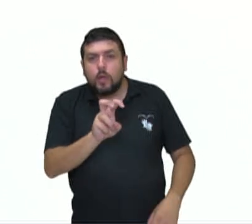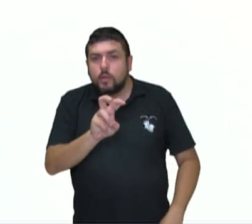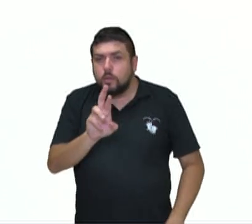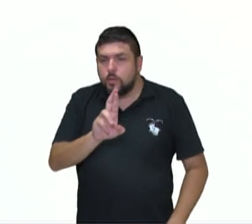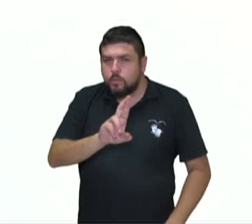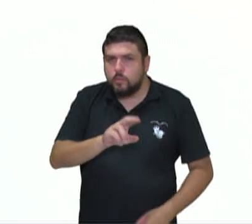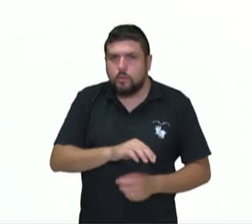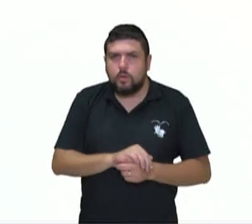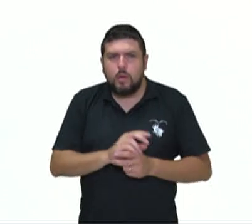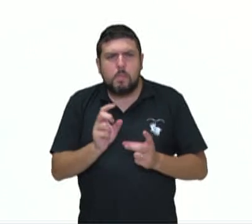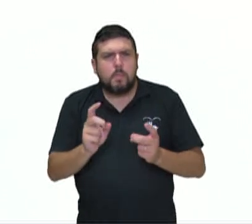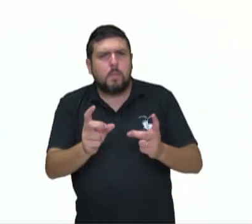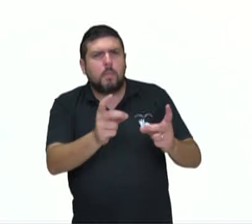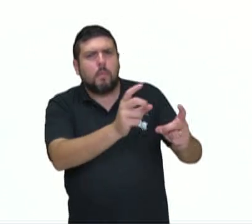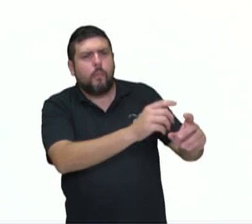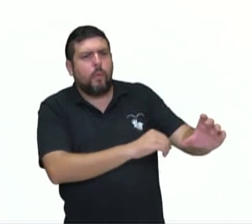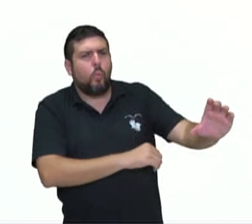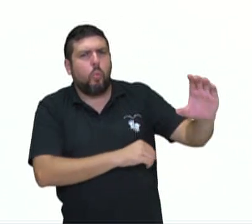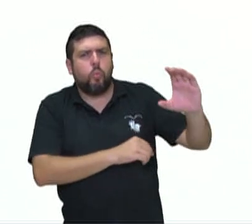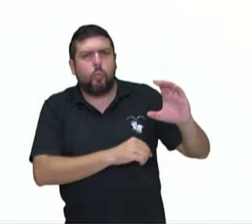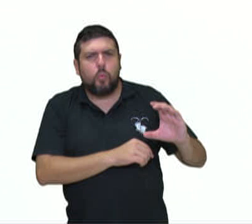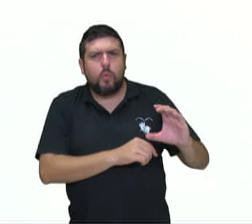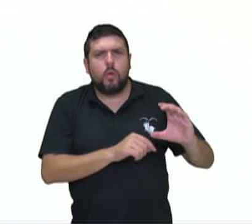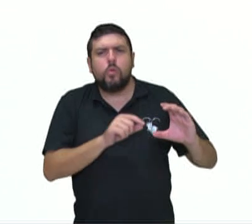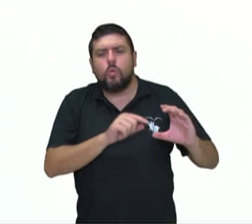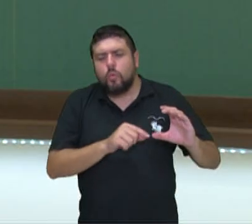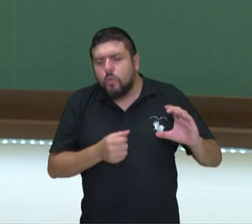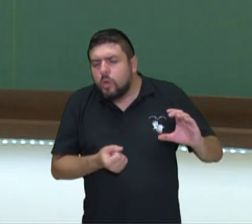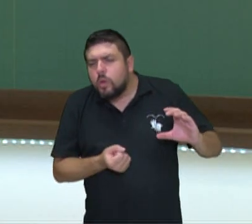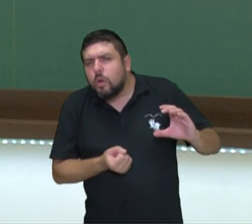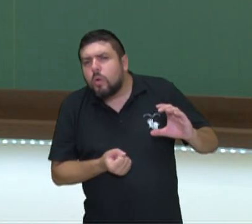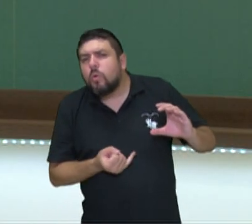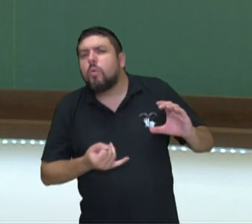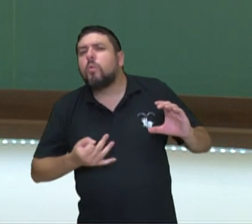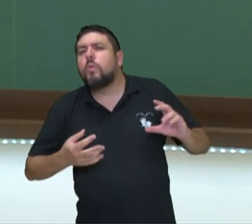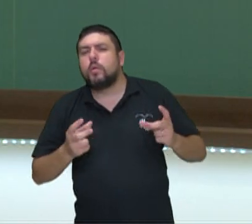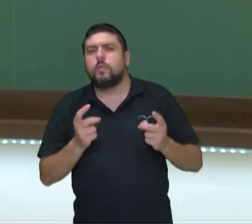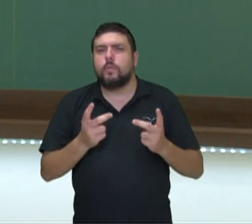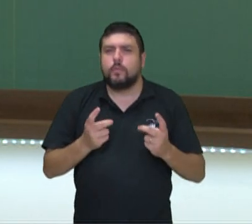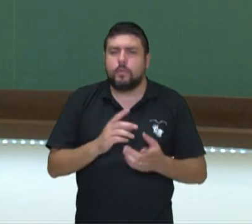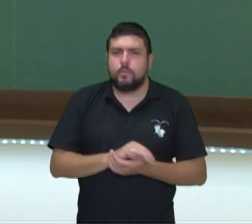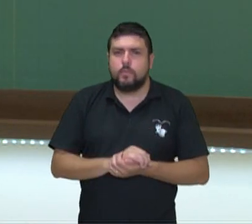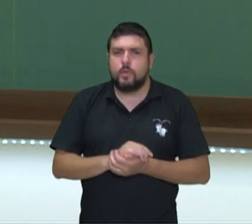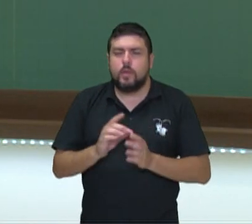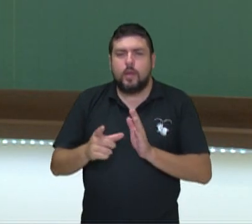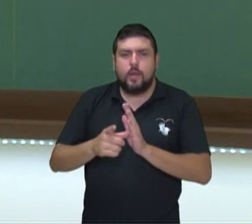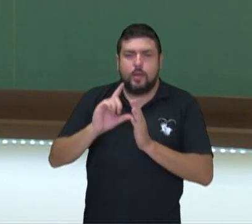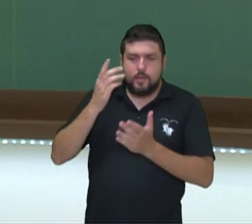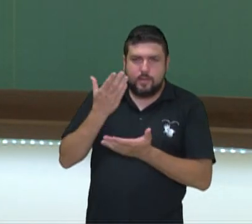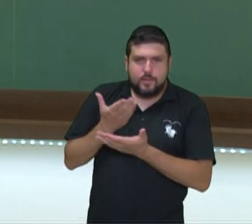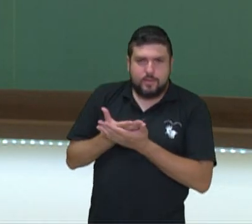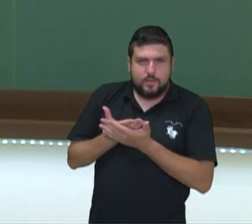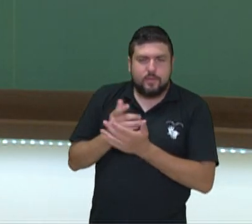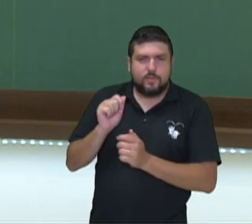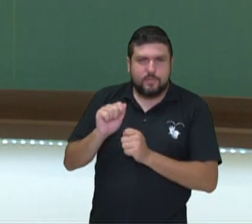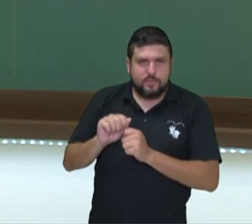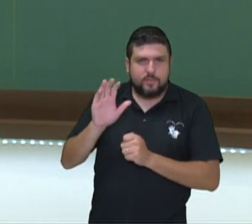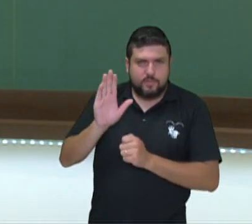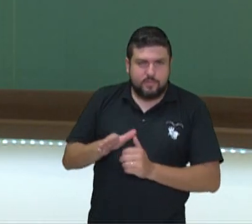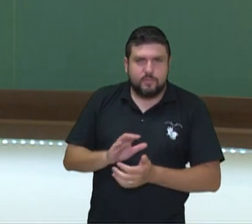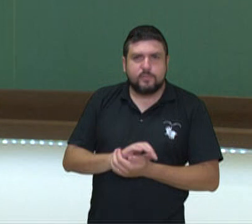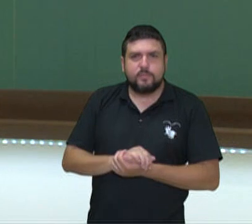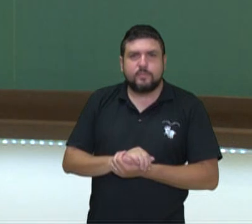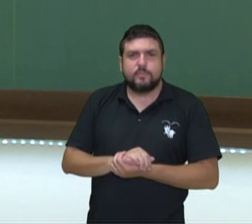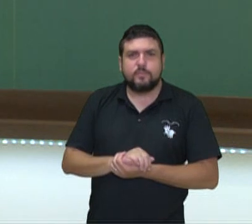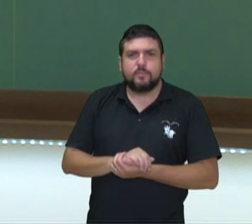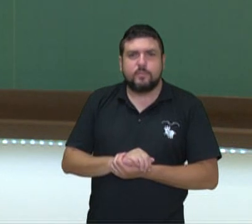será dado em função das unidades vendidas, bem parecido com o exemplo que a gente já fez nesta aula, certo?